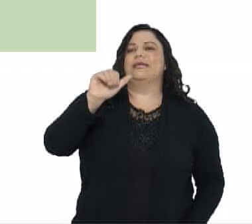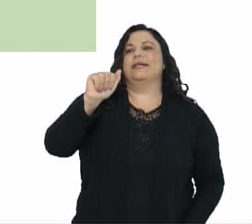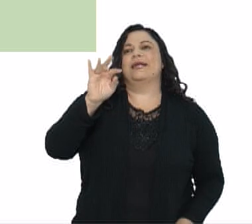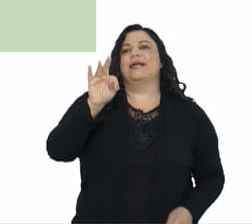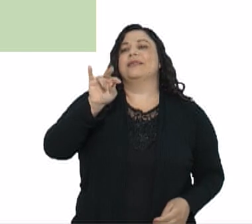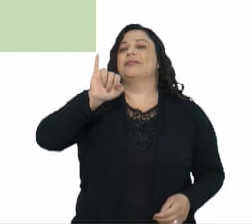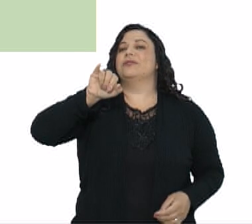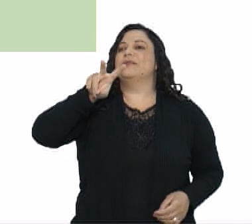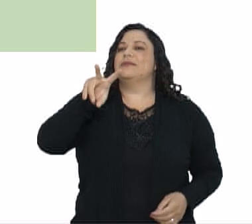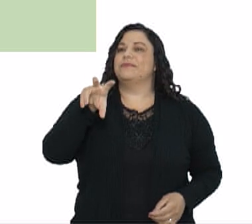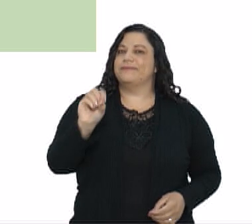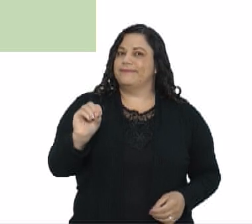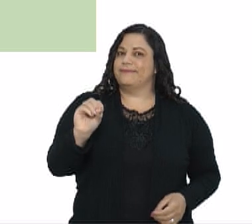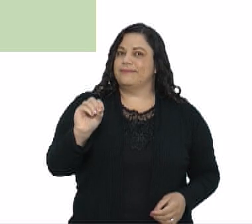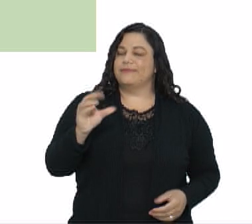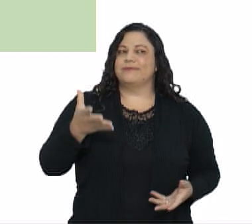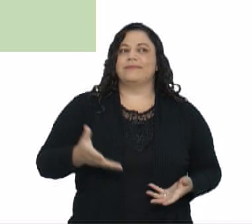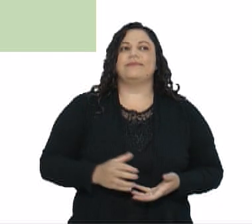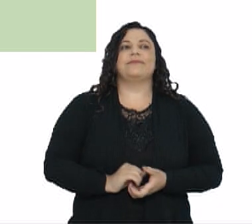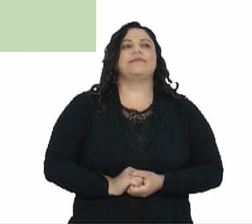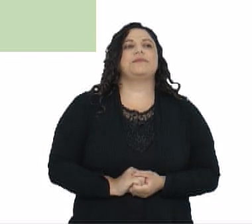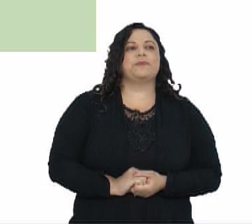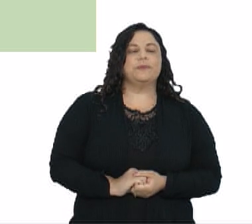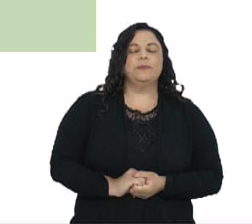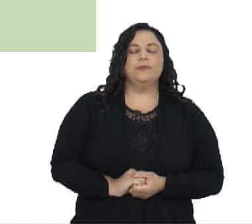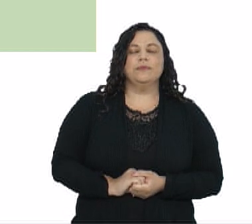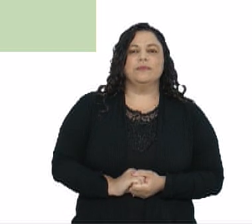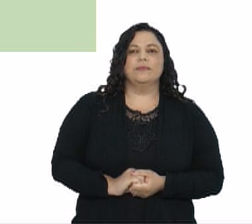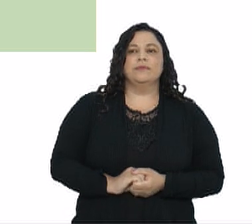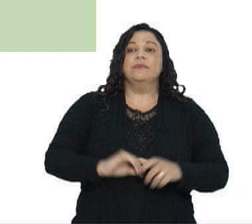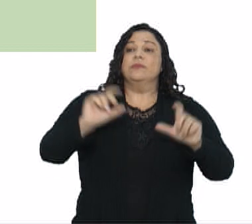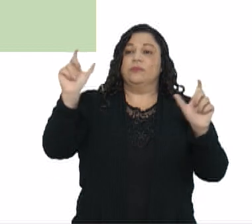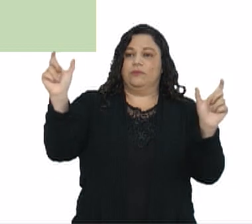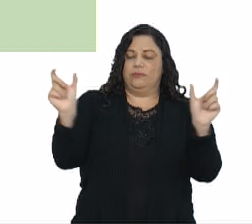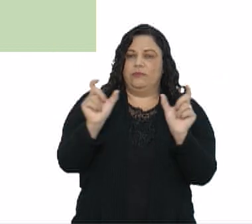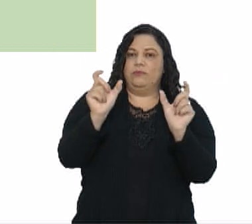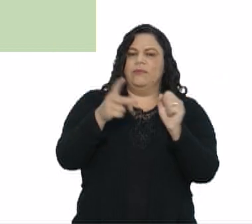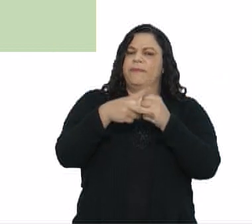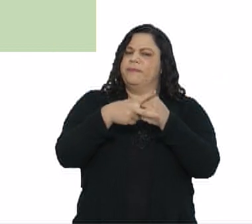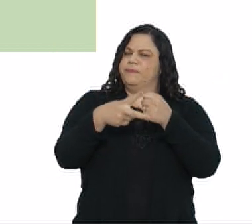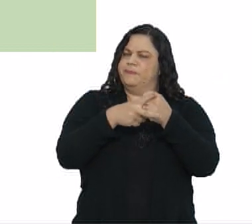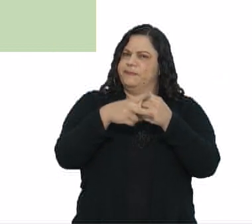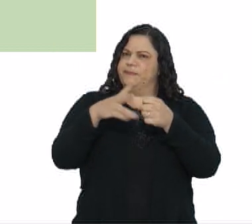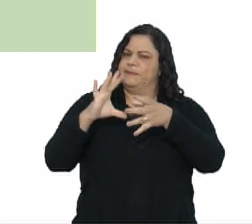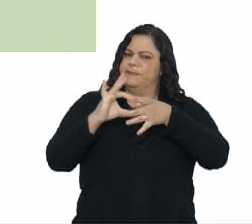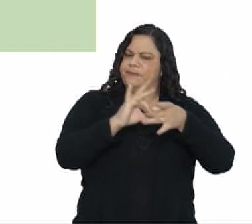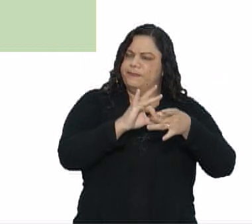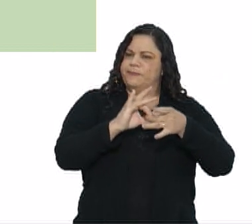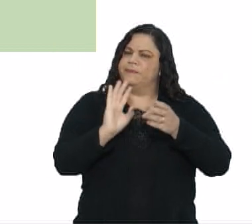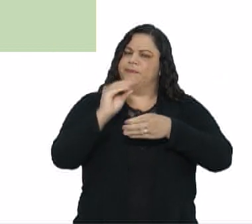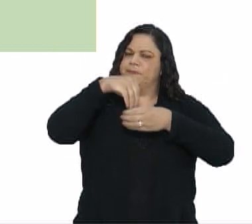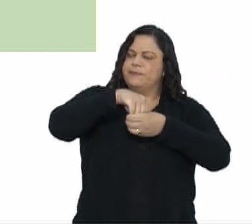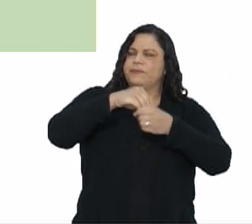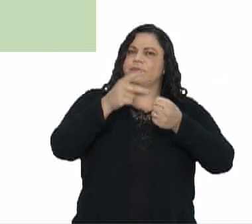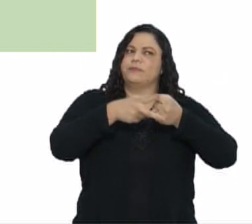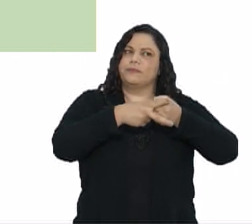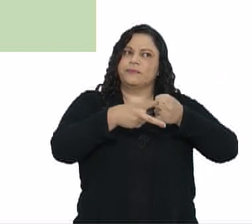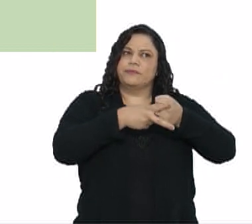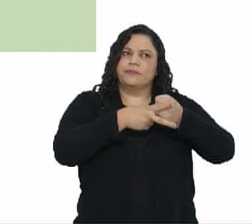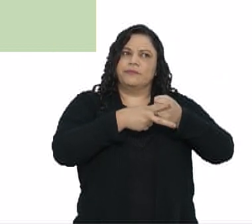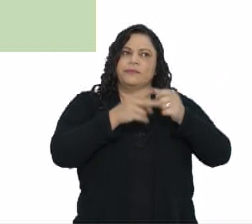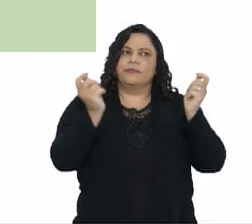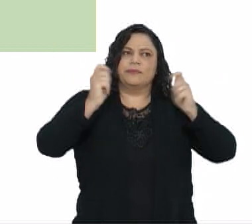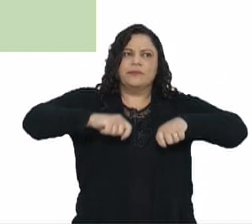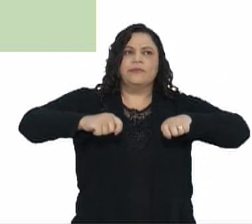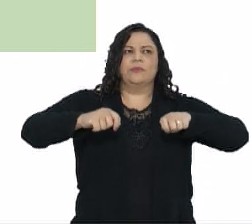Predicado verbal possui obrigatoriamente um verbo, o qual é o núcleo do predicado. O verbo é o núcleo do predicado quando